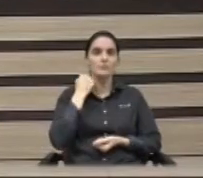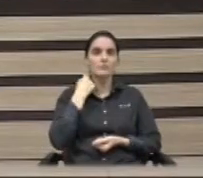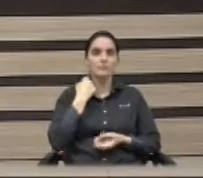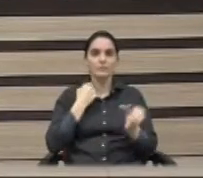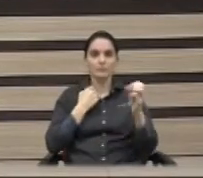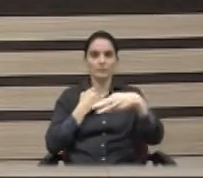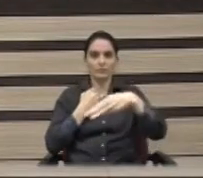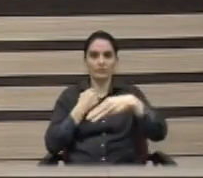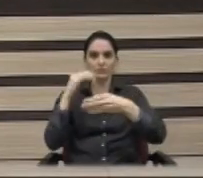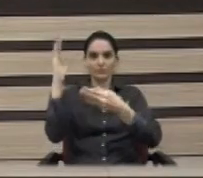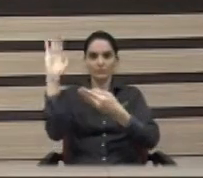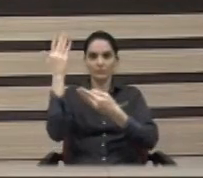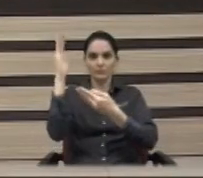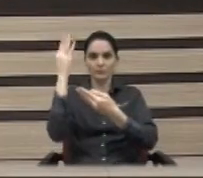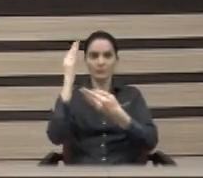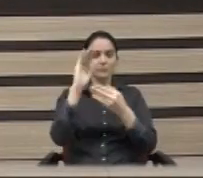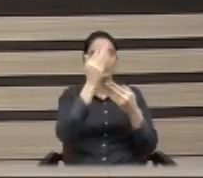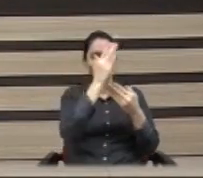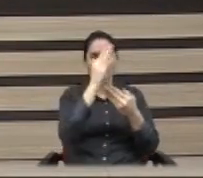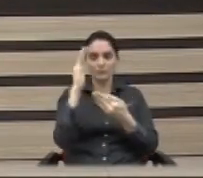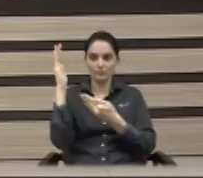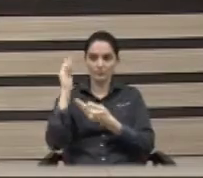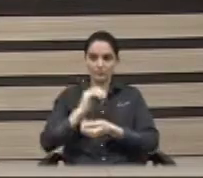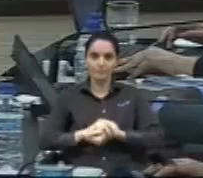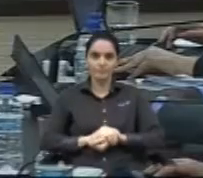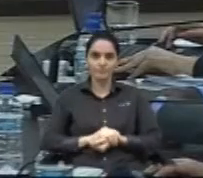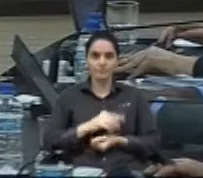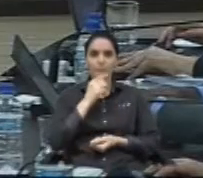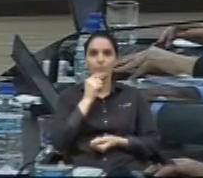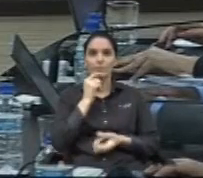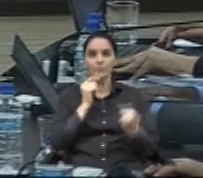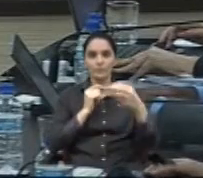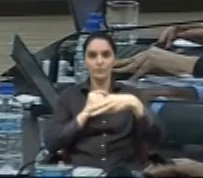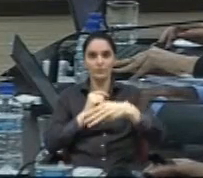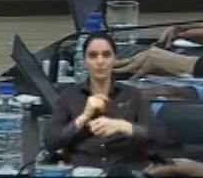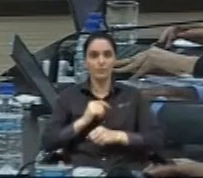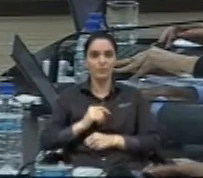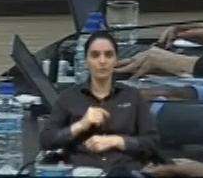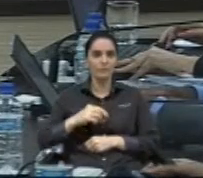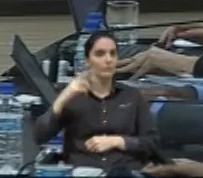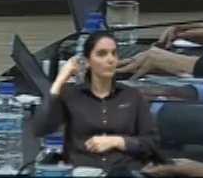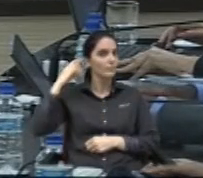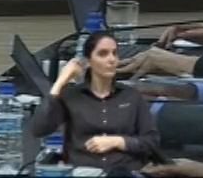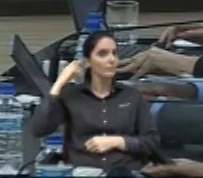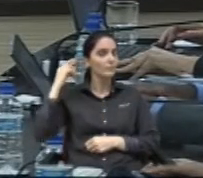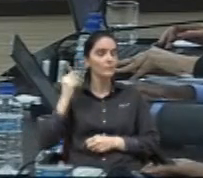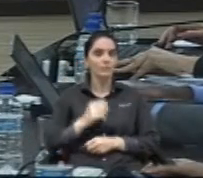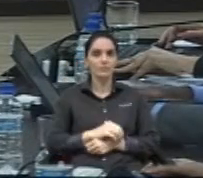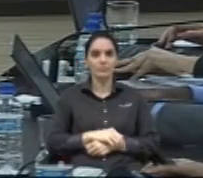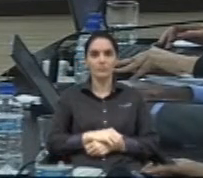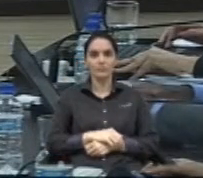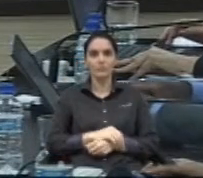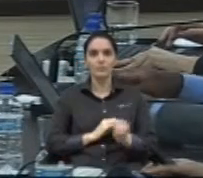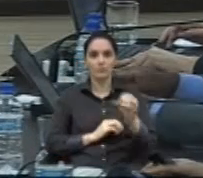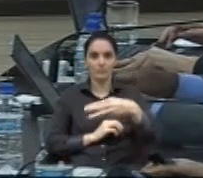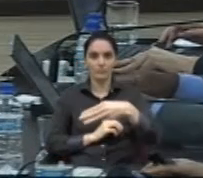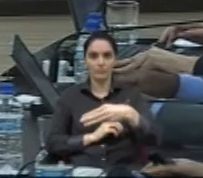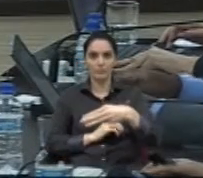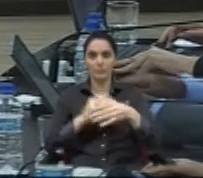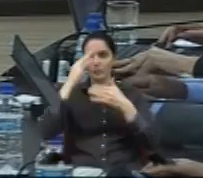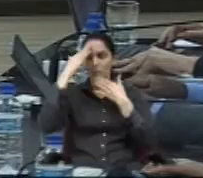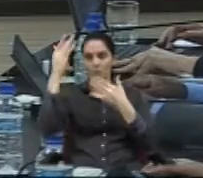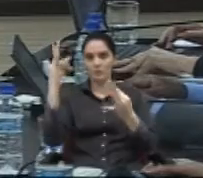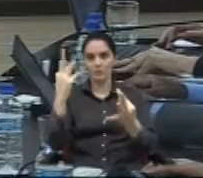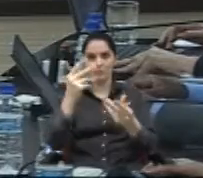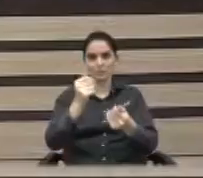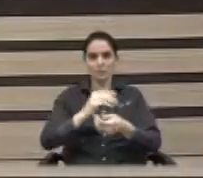Santos. Sim, com louvor e parabéns a Nissinha. Dr. Raul. Sim. Onei Costa Martins Silva. Sim, obrigado a